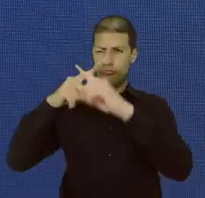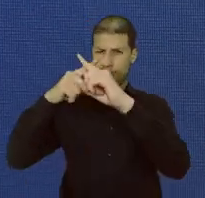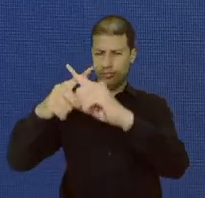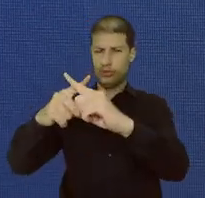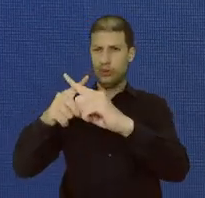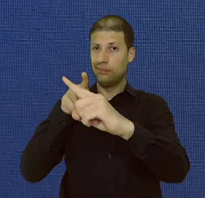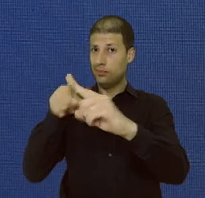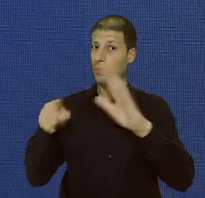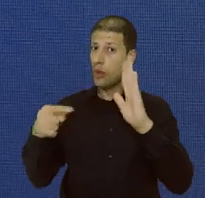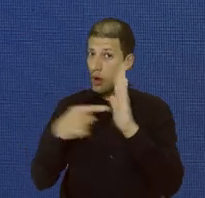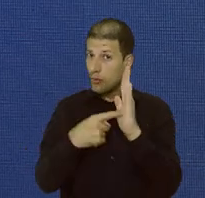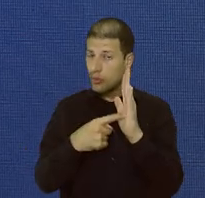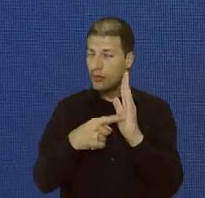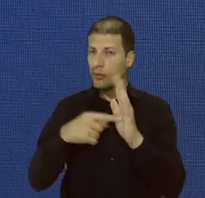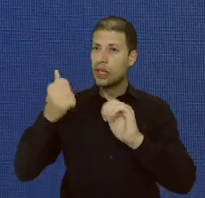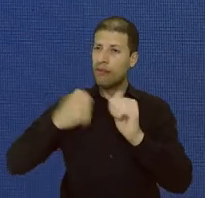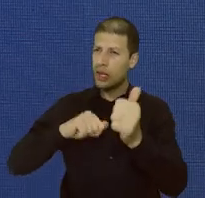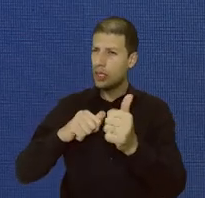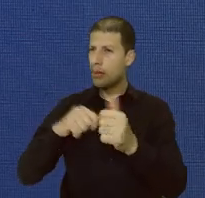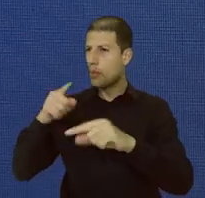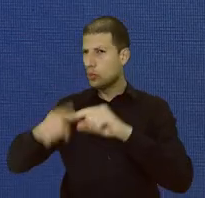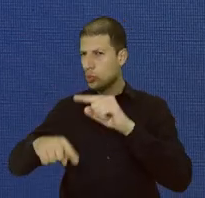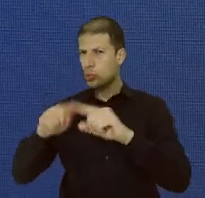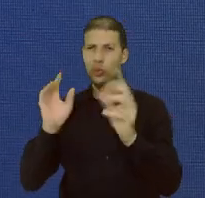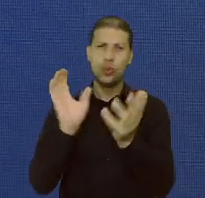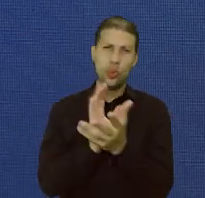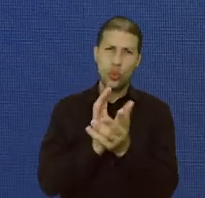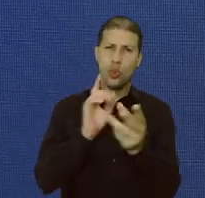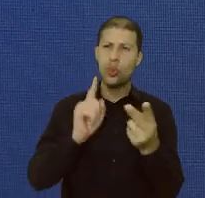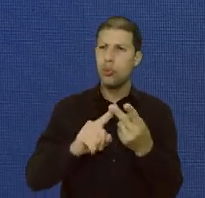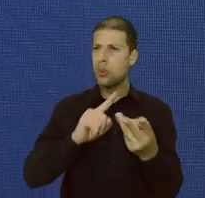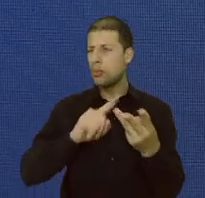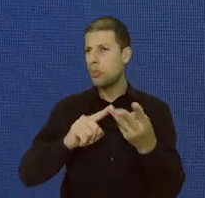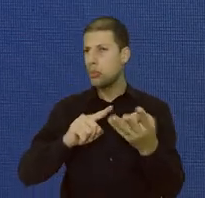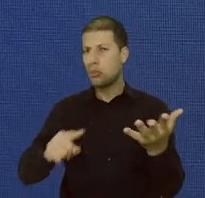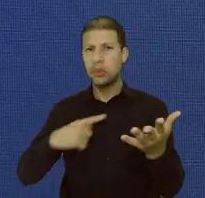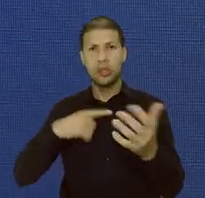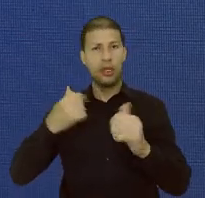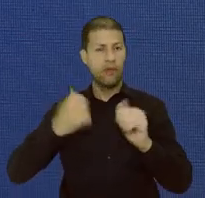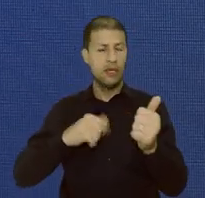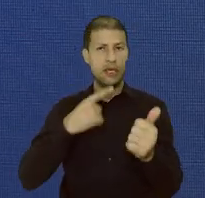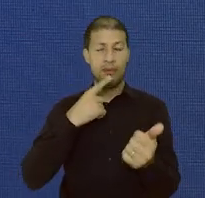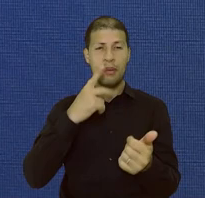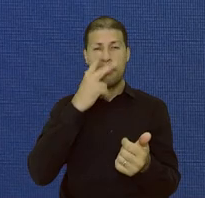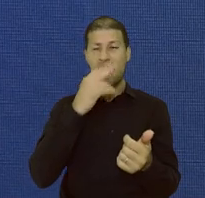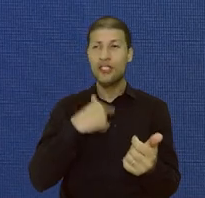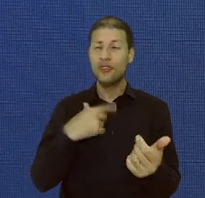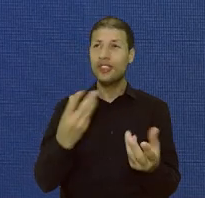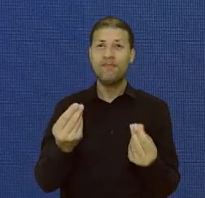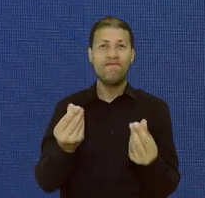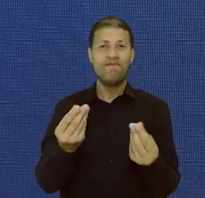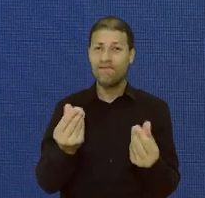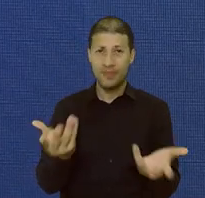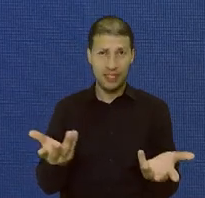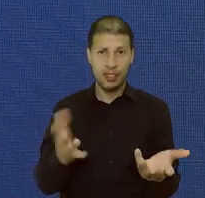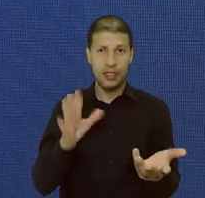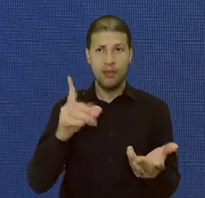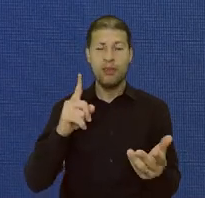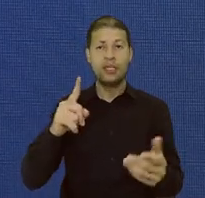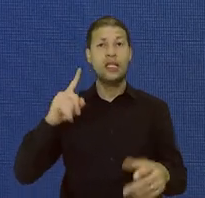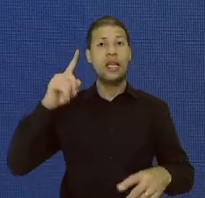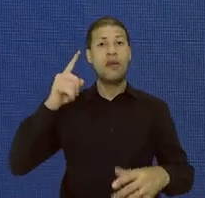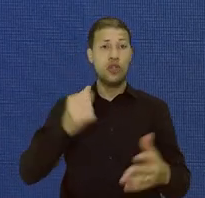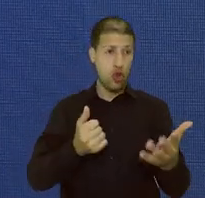você avalia o time e tudo isso são coisas que parecem intangíveis Mas elas no Day After da aquisição